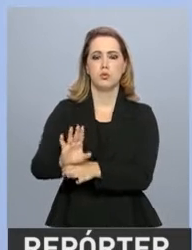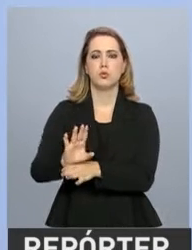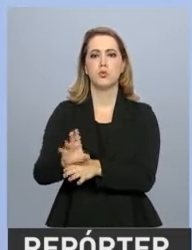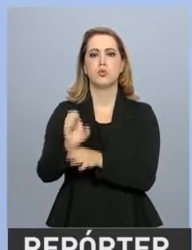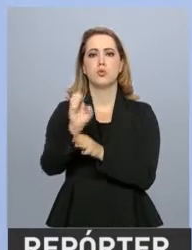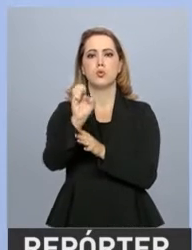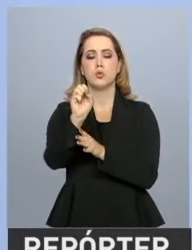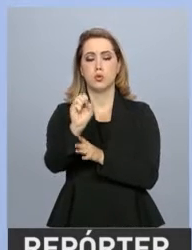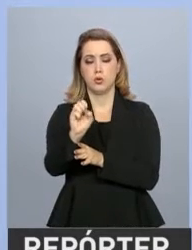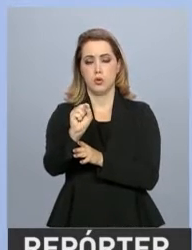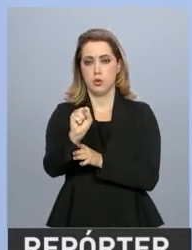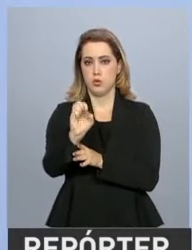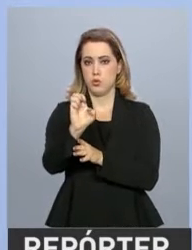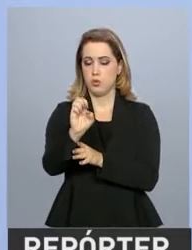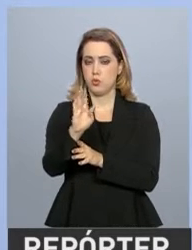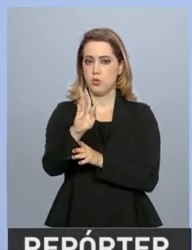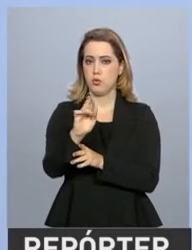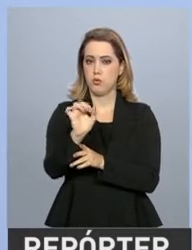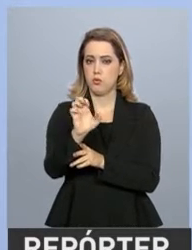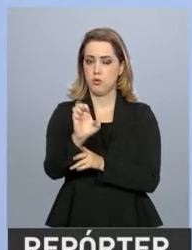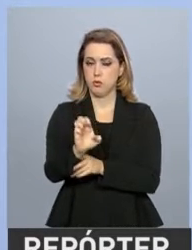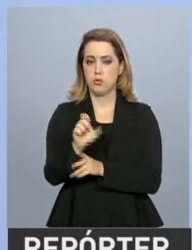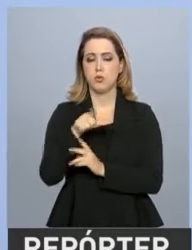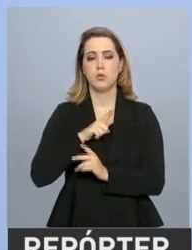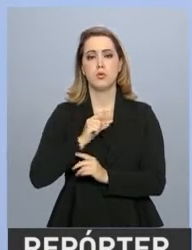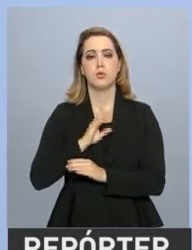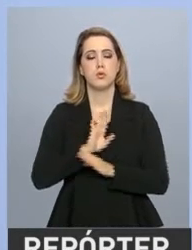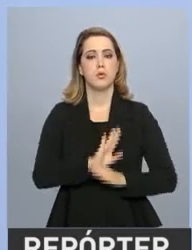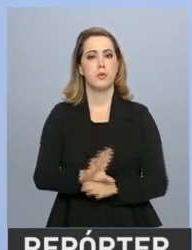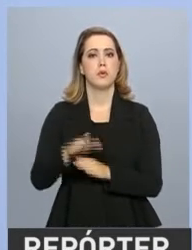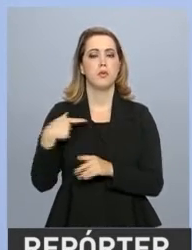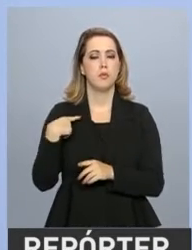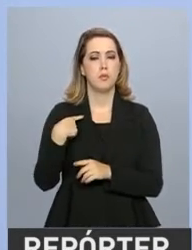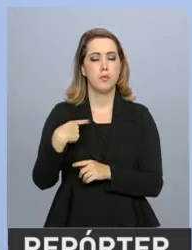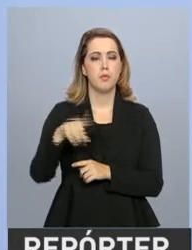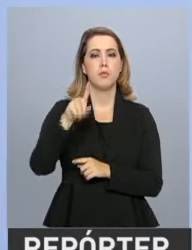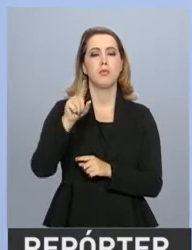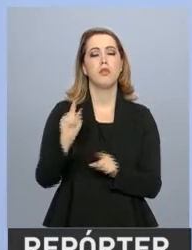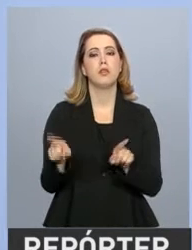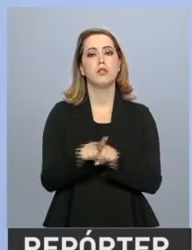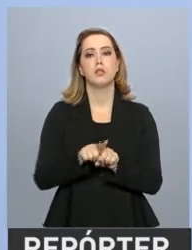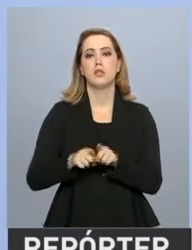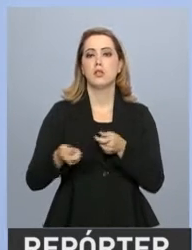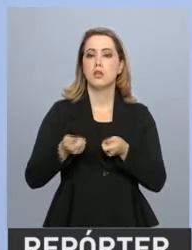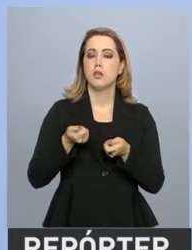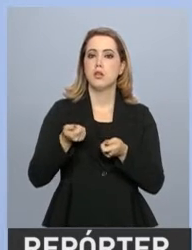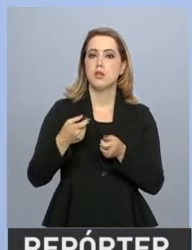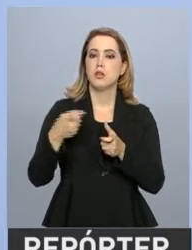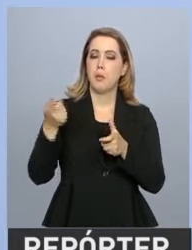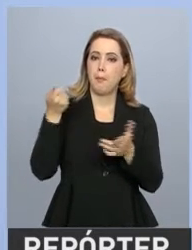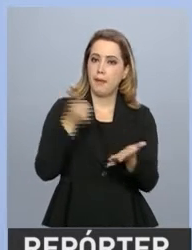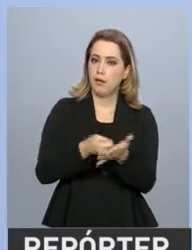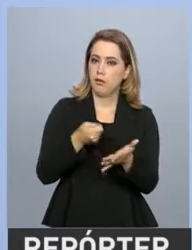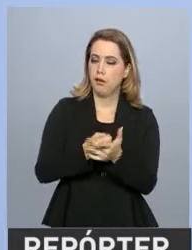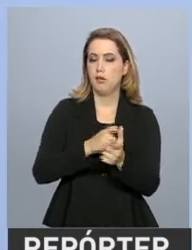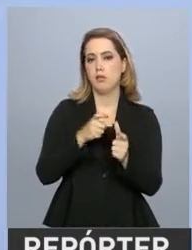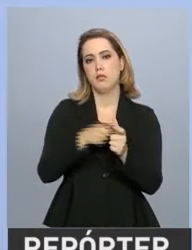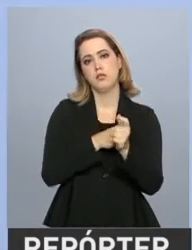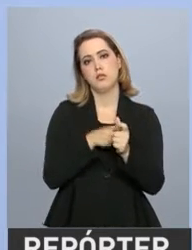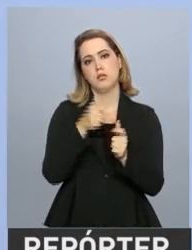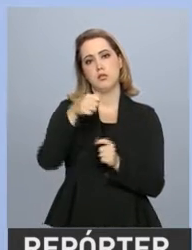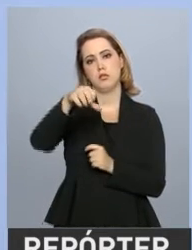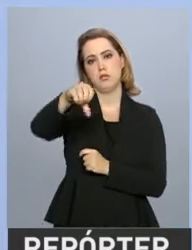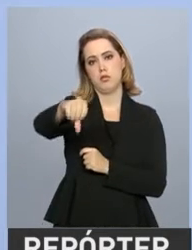de dezembro deste ano correrem para regularizar a sua situação já que nós vamos ter uma janela de